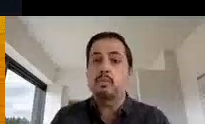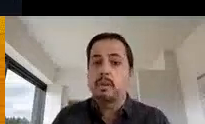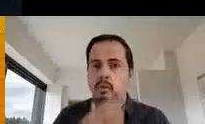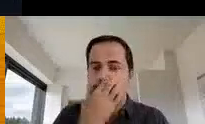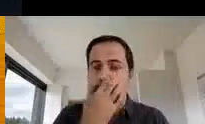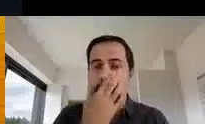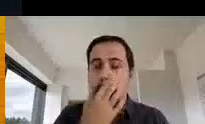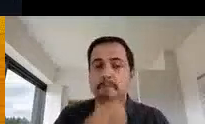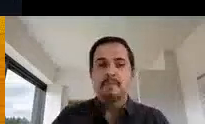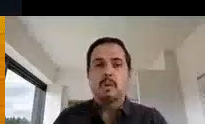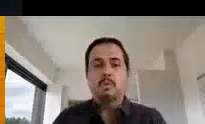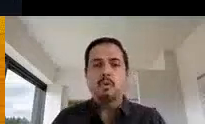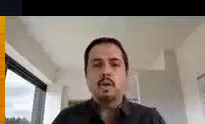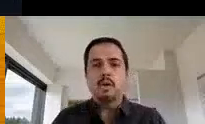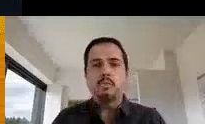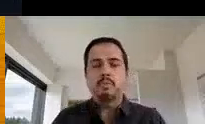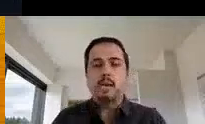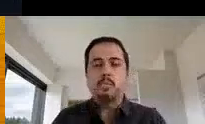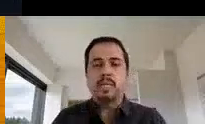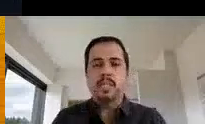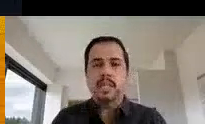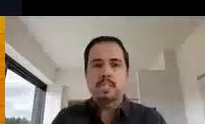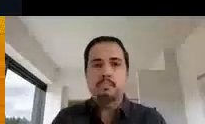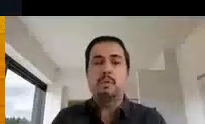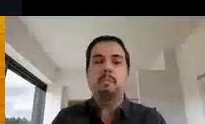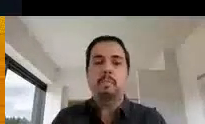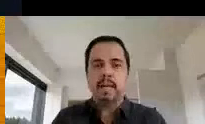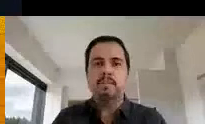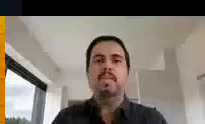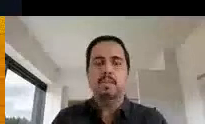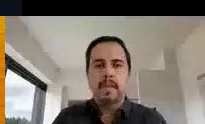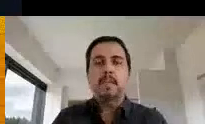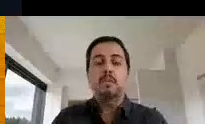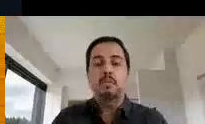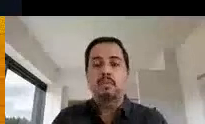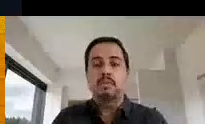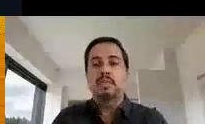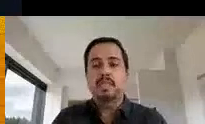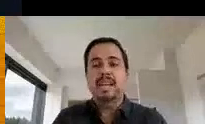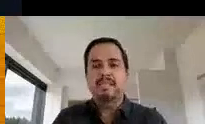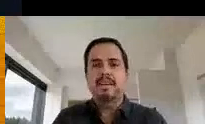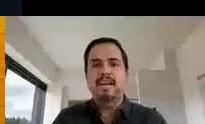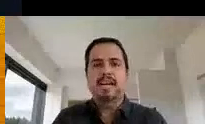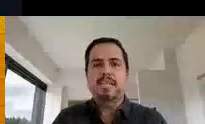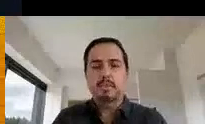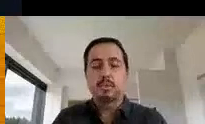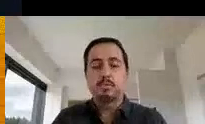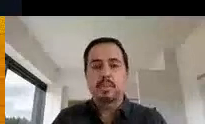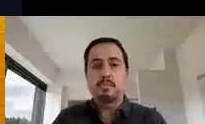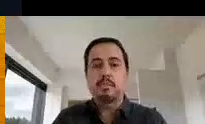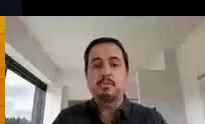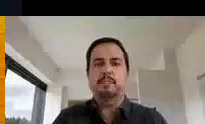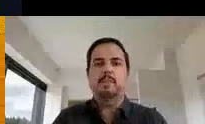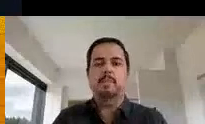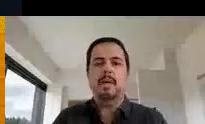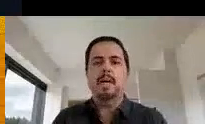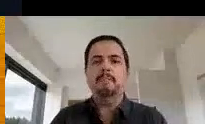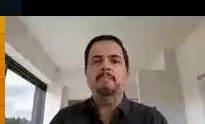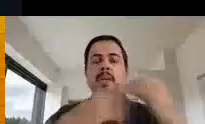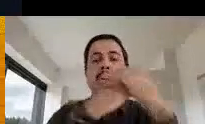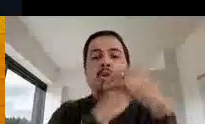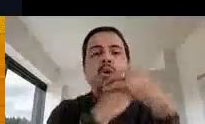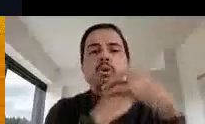né, transformar a economia. Então, ou eu trago mais gente para comprar de mim, do ponto de vista de alavancagem, de eu conseguir mudar